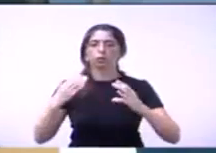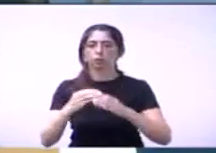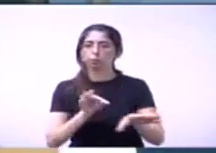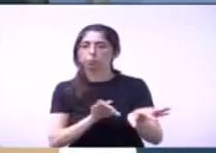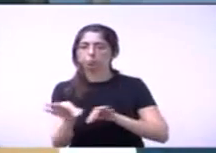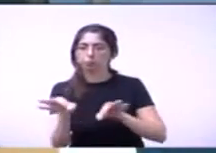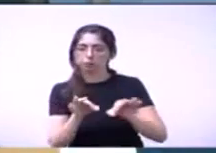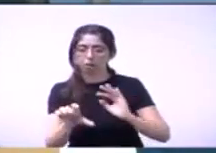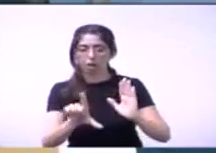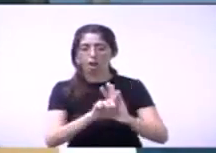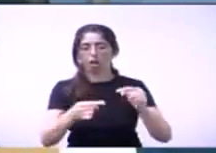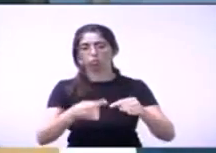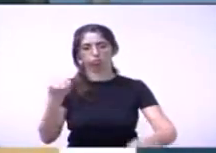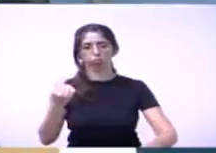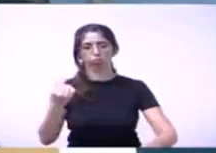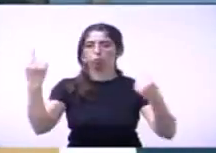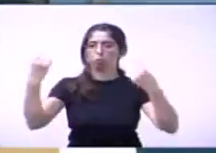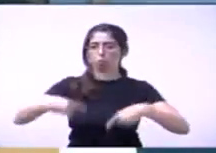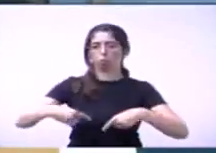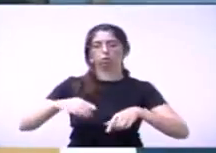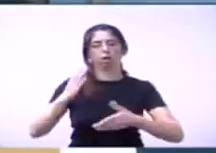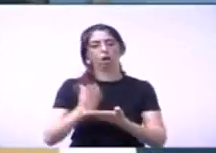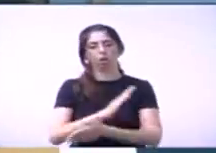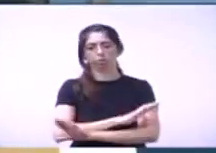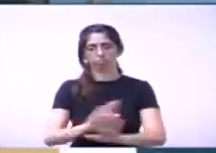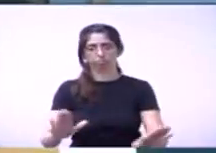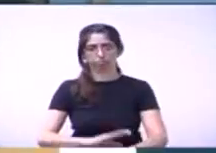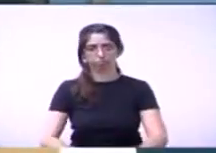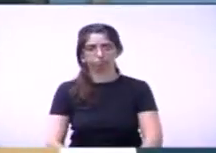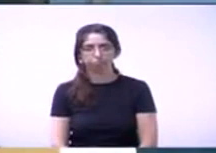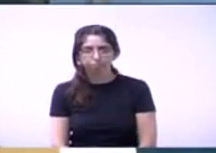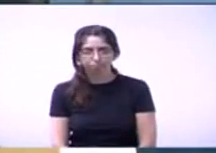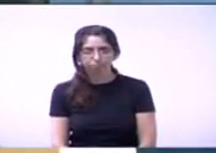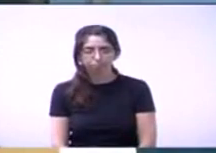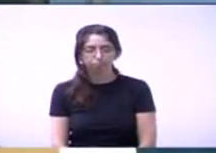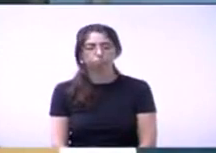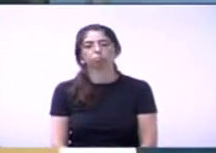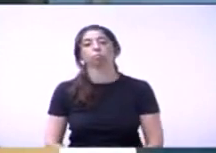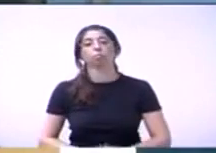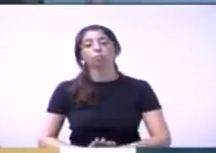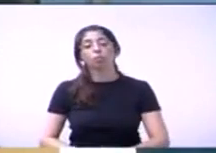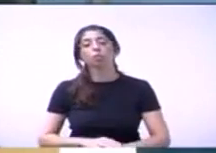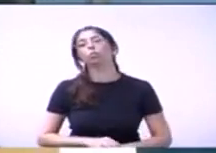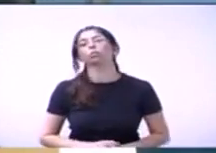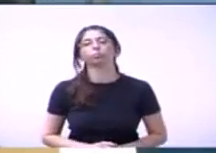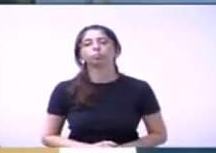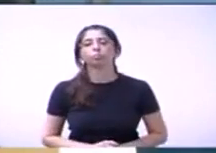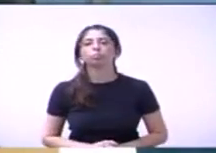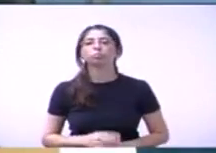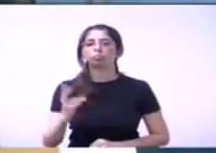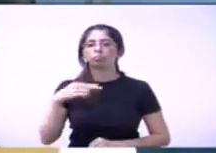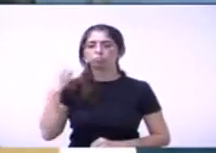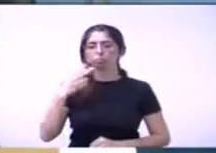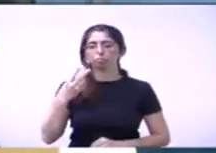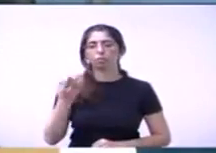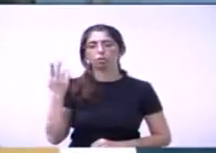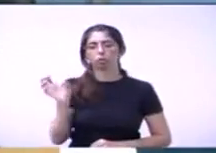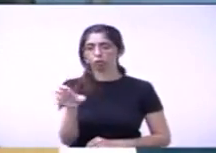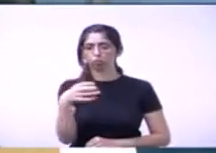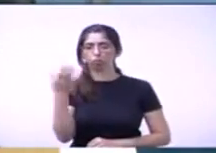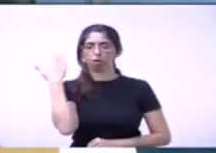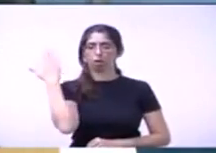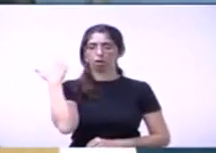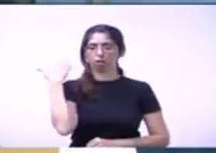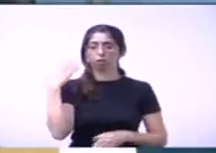e porque está contra, isso já caiu por terra. Mesmo porque... Como disse o próprio vereador, mas passou